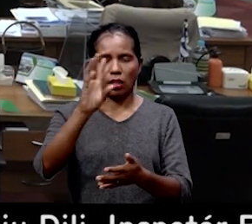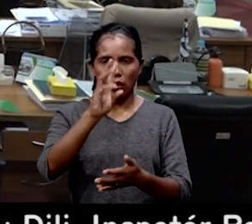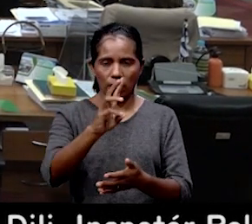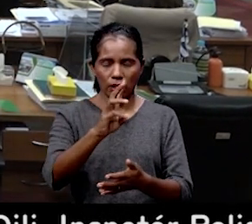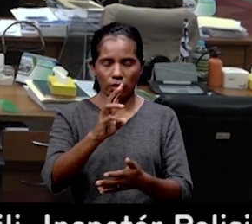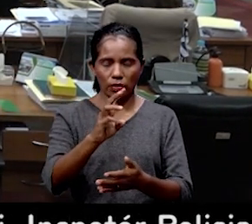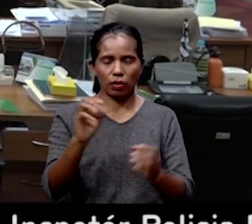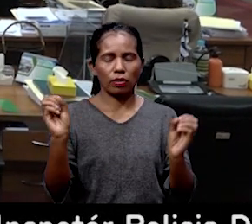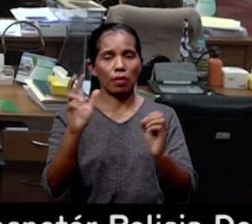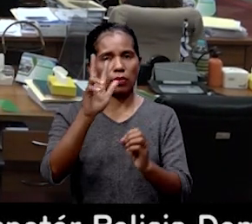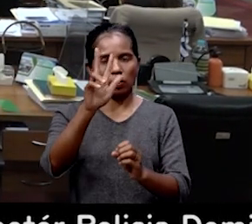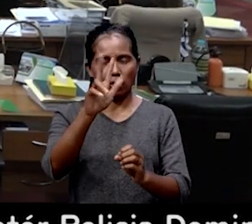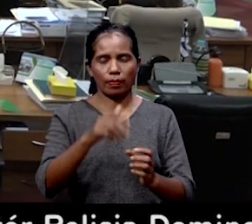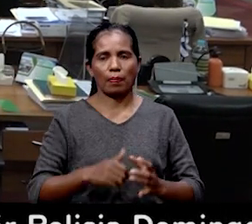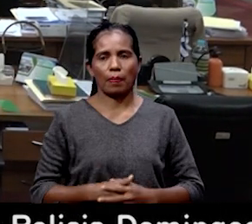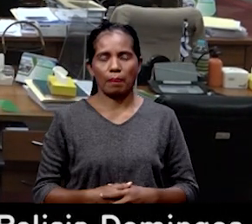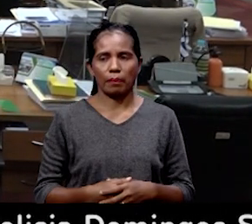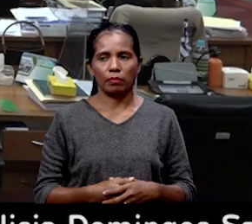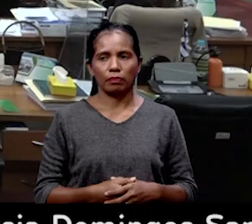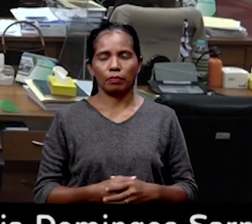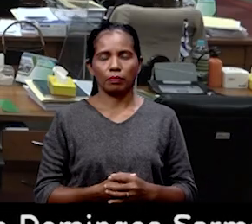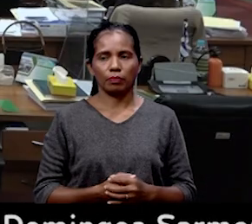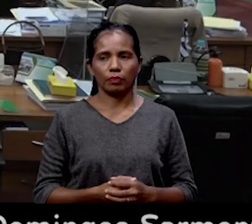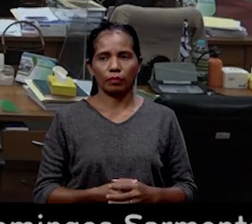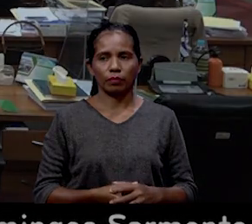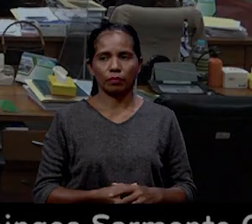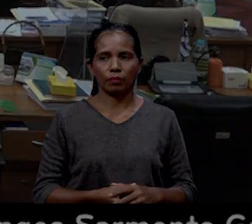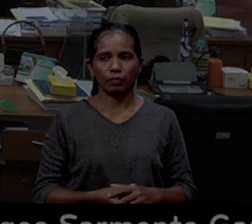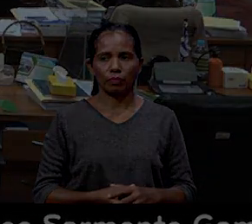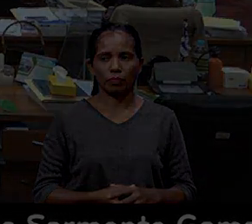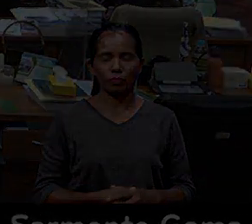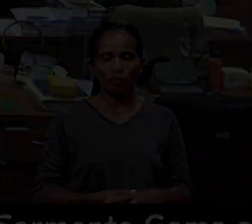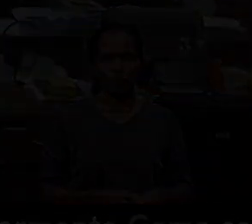no abstenção tolo. Fátima Pereira, Elio Gaio, GMN.